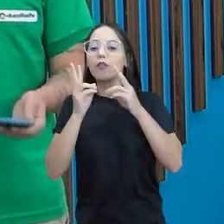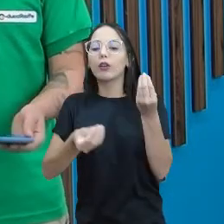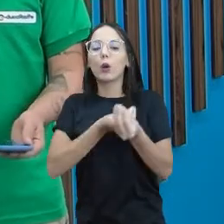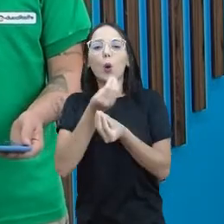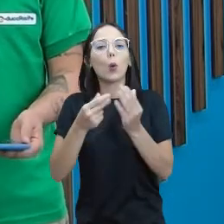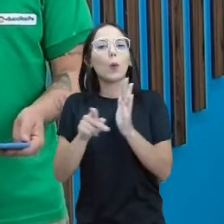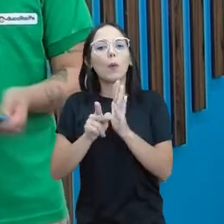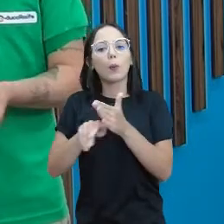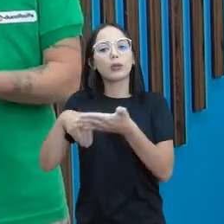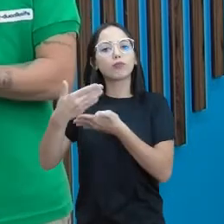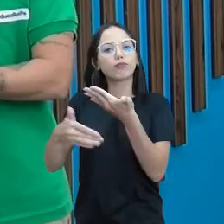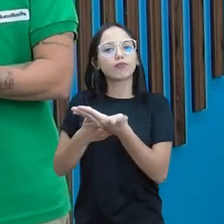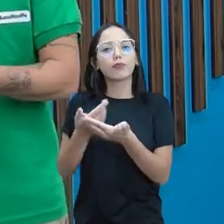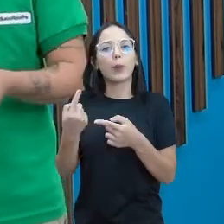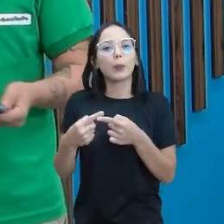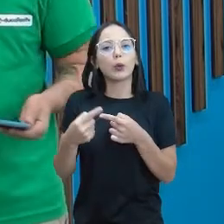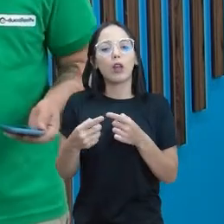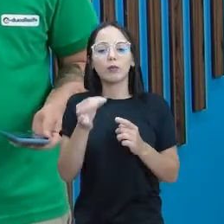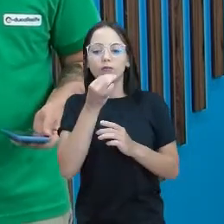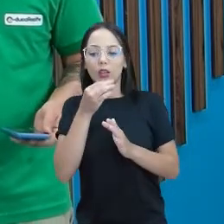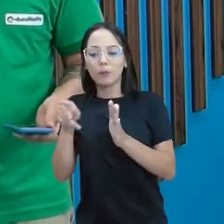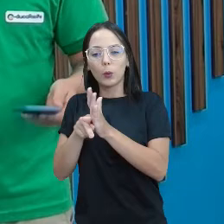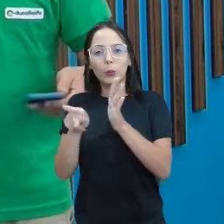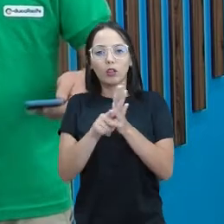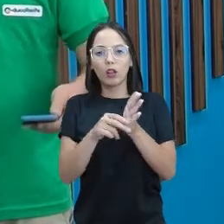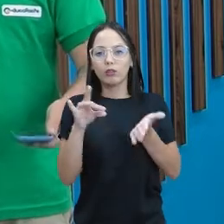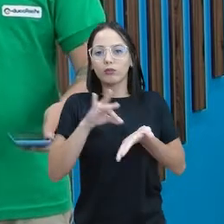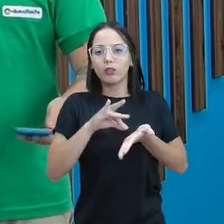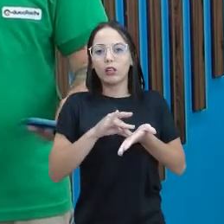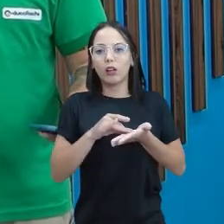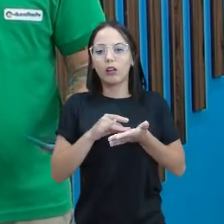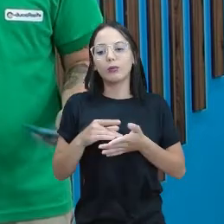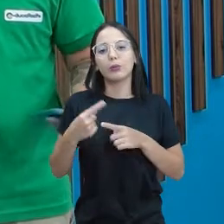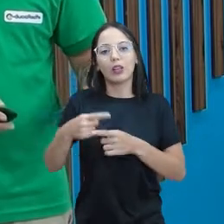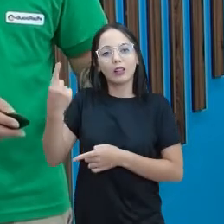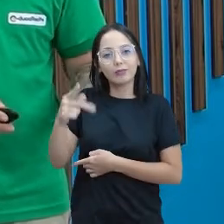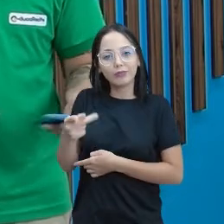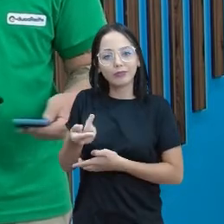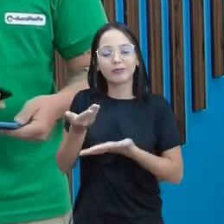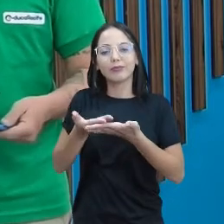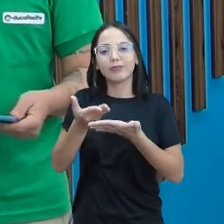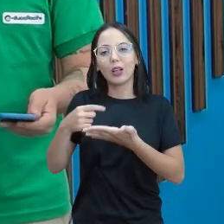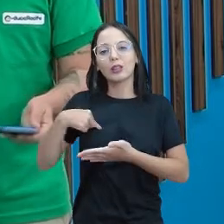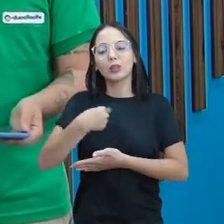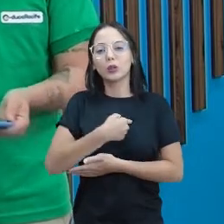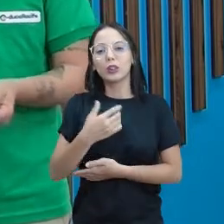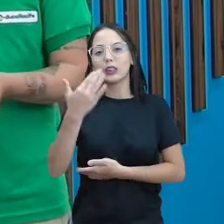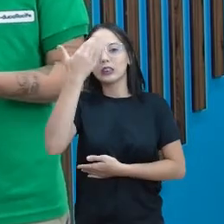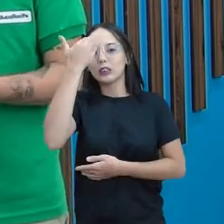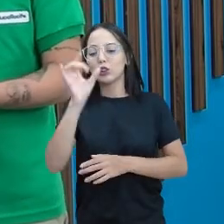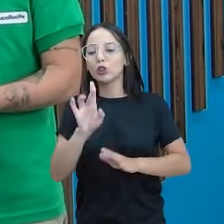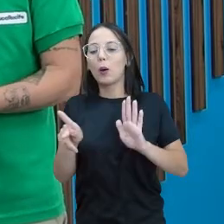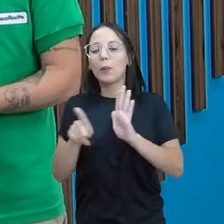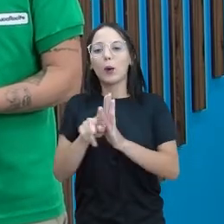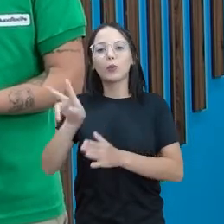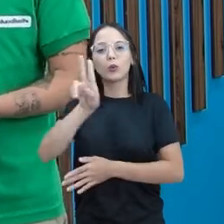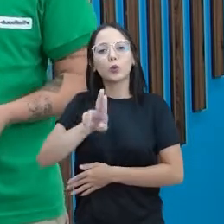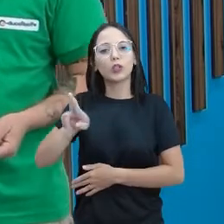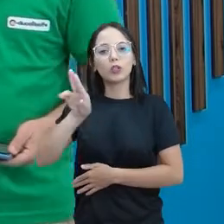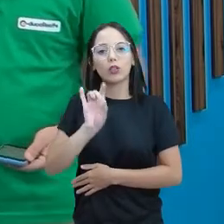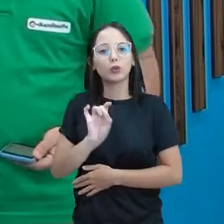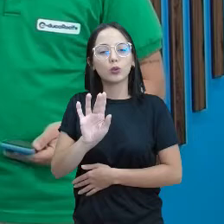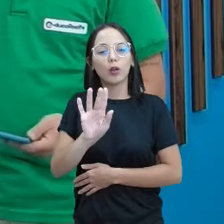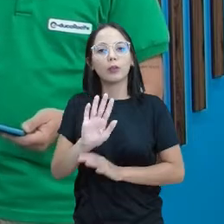que é o funcionamento, por que essa propriedade é válida. Aqui na aula a gente exclusivamente vai apenas fazer uso delas, tá